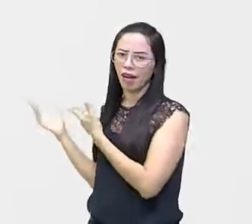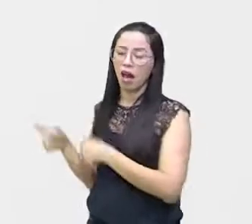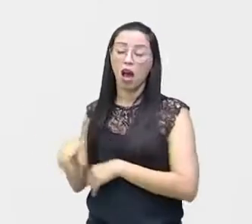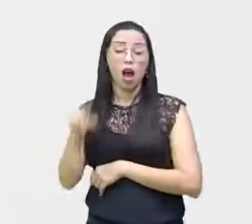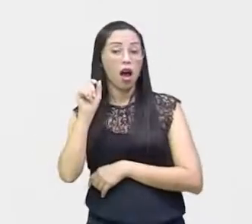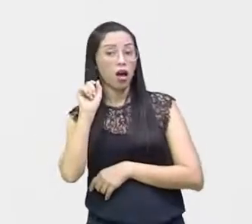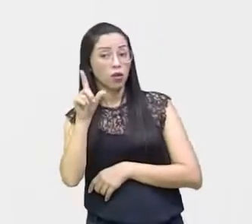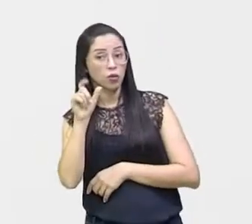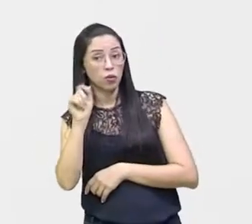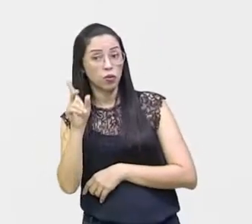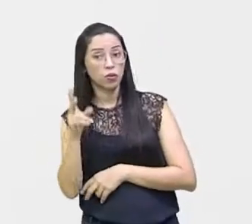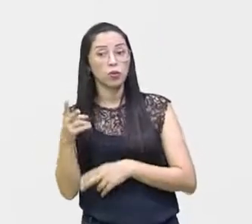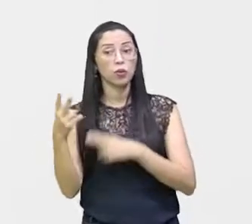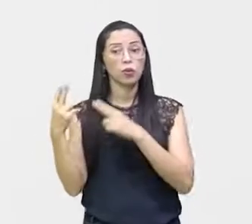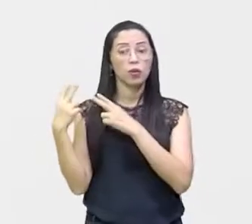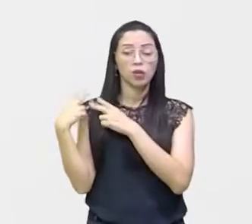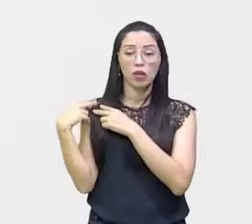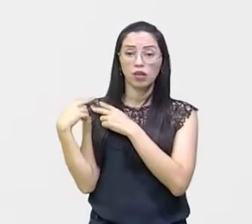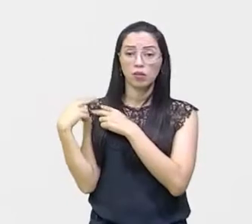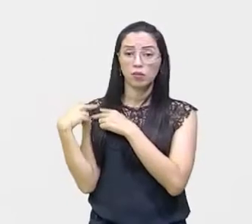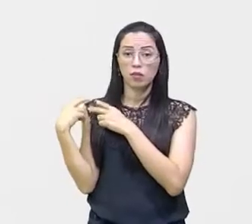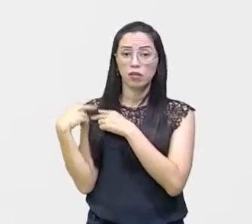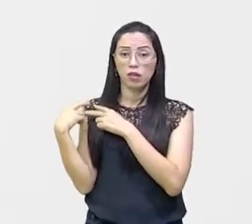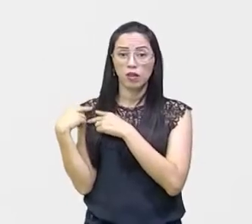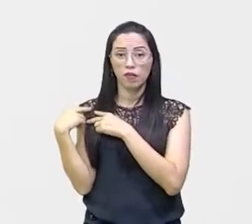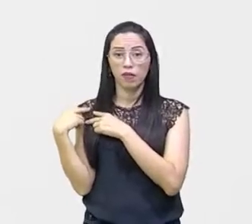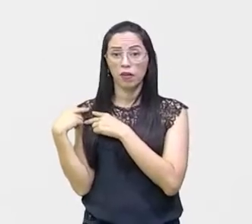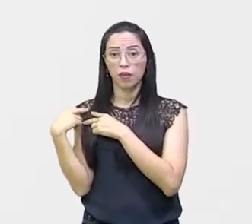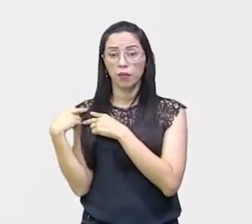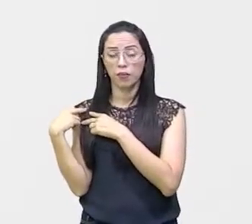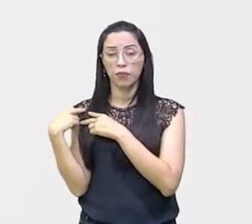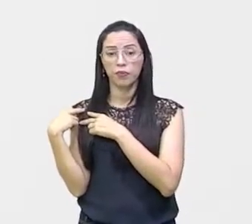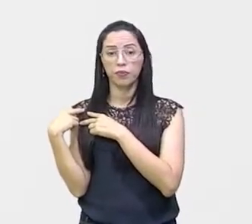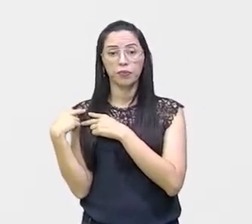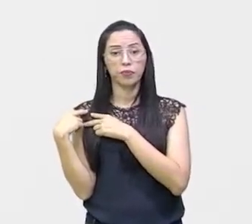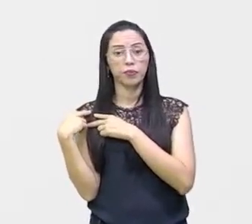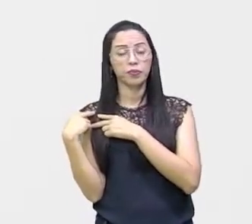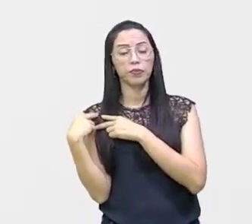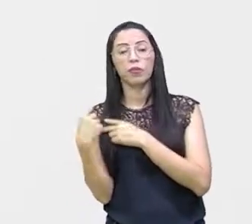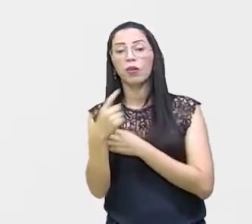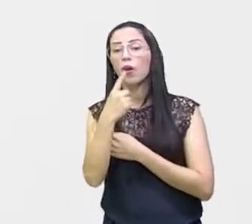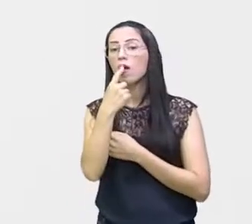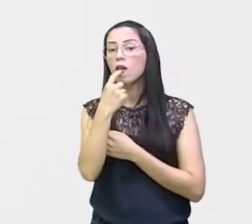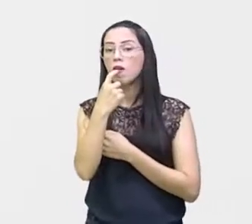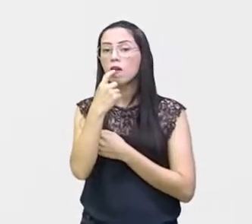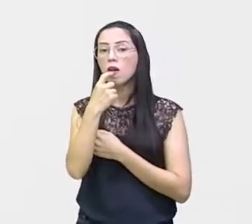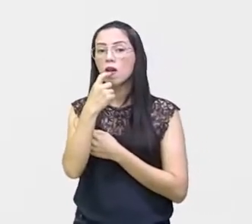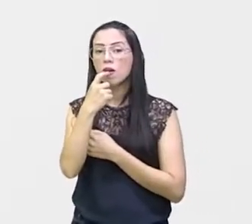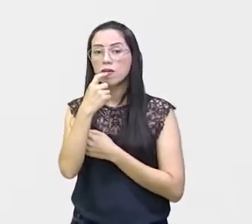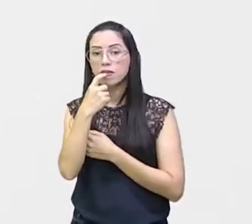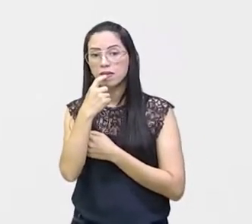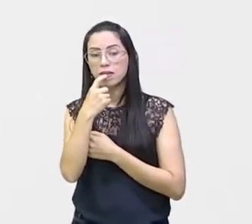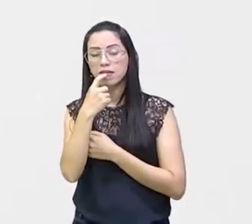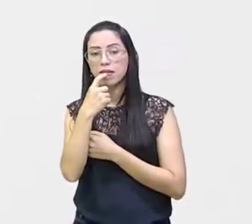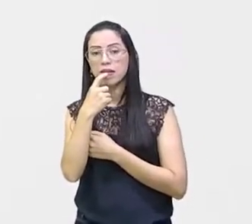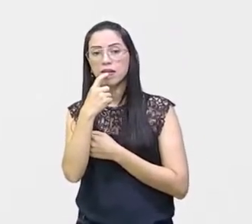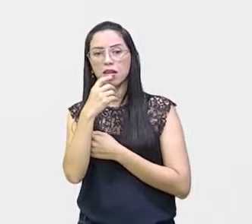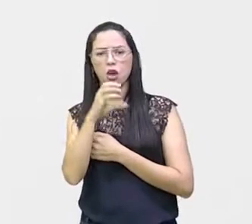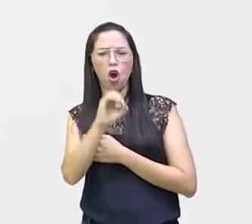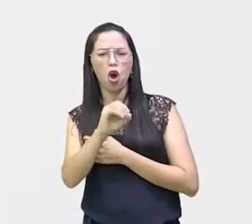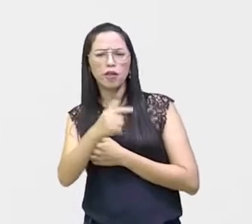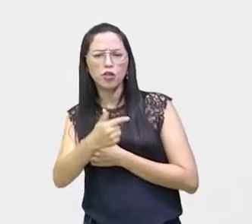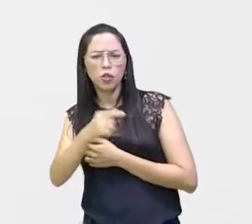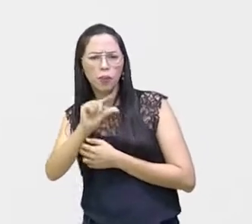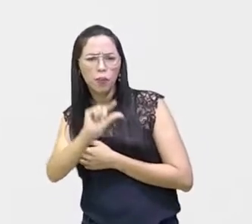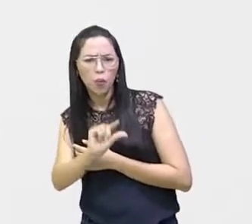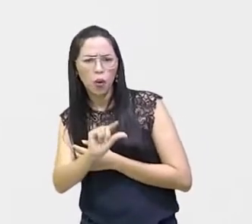pela circulação do sangue sem oxigênio, com pouco oxigênio, e a